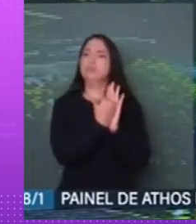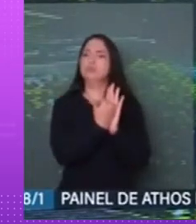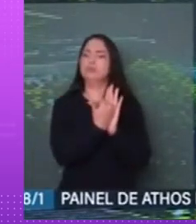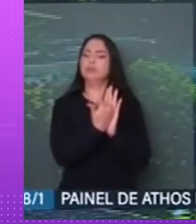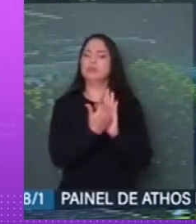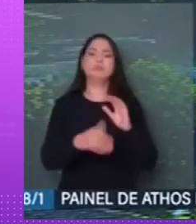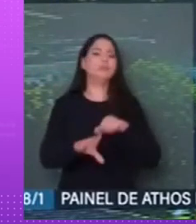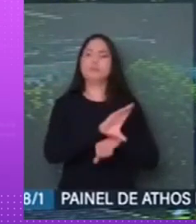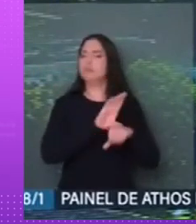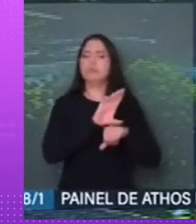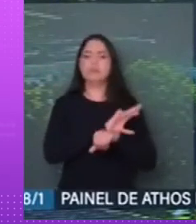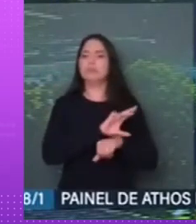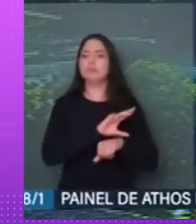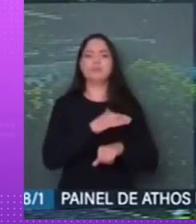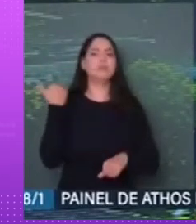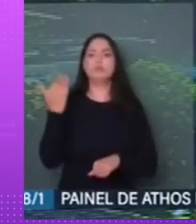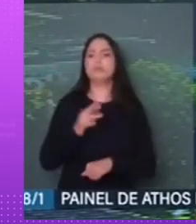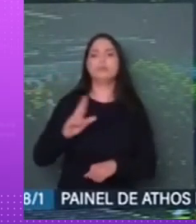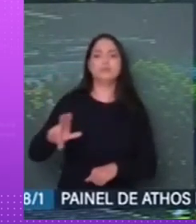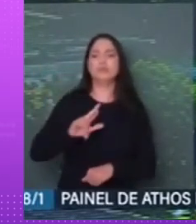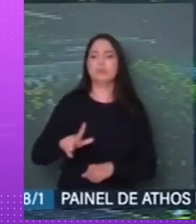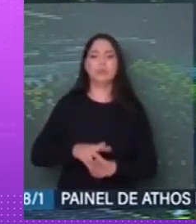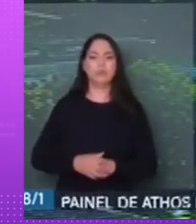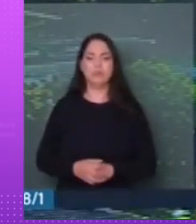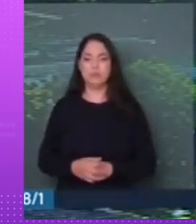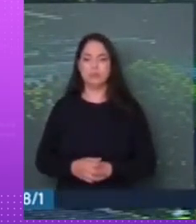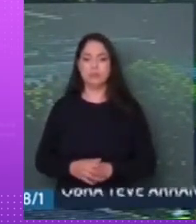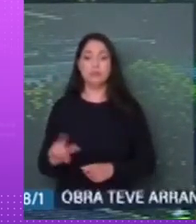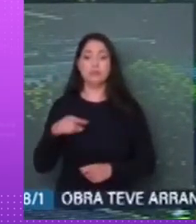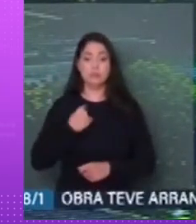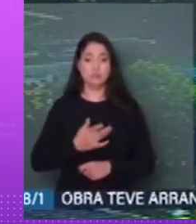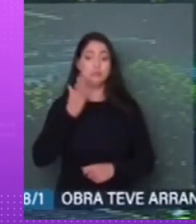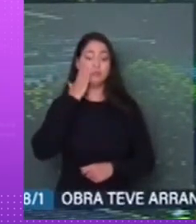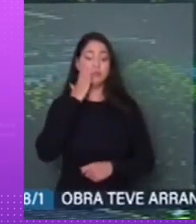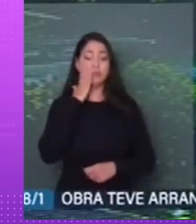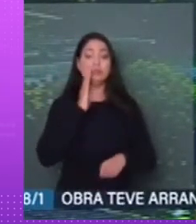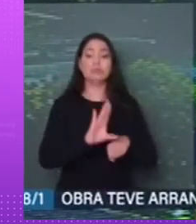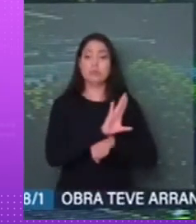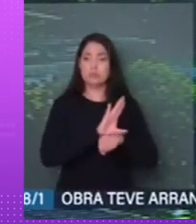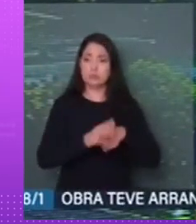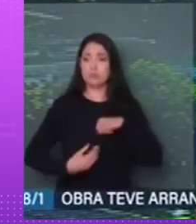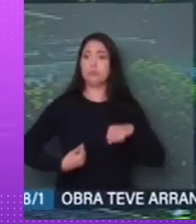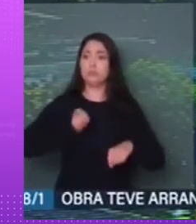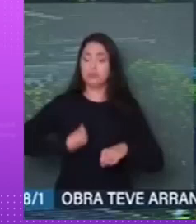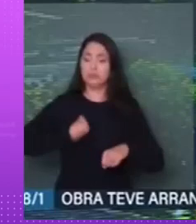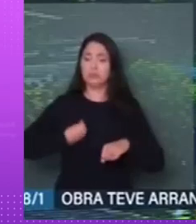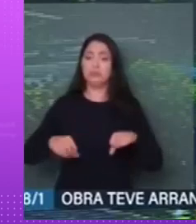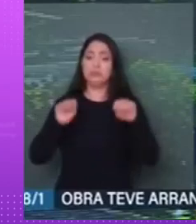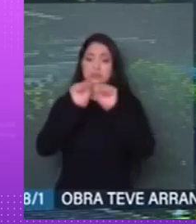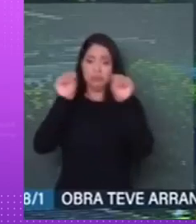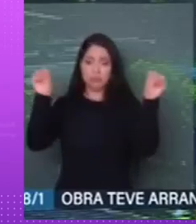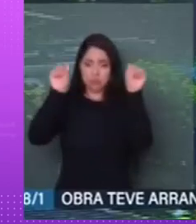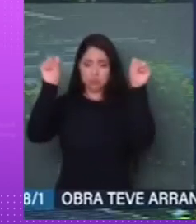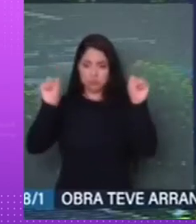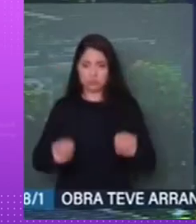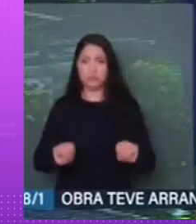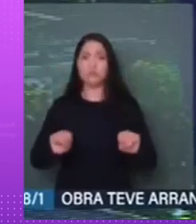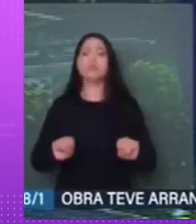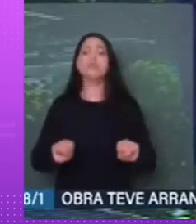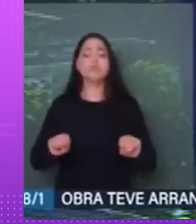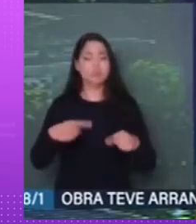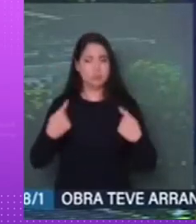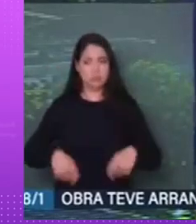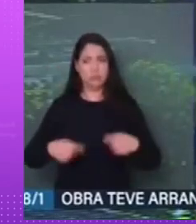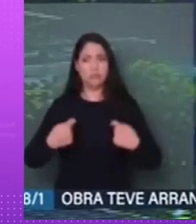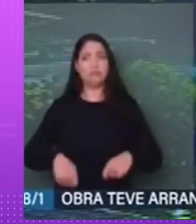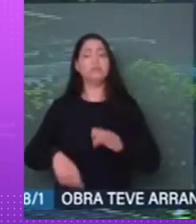há exatamente um ano. Hoje foram cumpridos, então, 46 mandados de busca e apreensão e um de prisão preventiva. Esse de